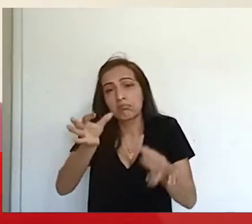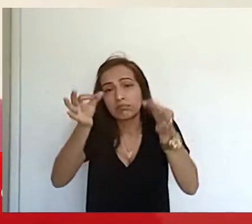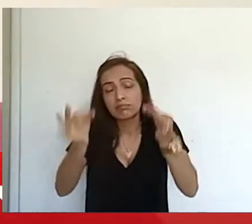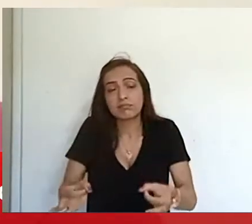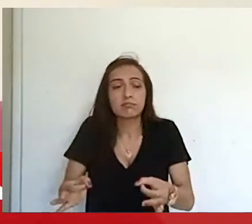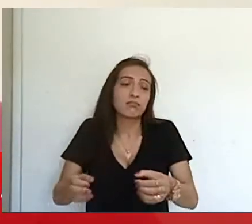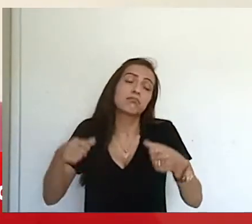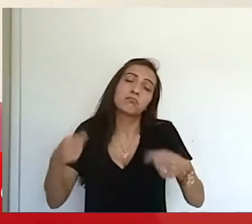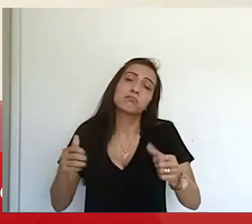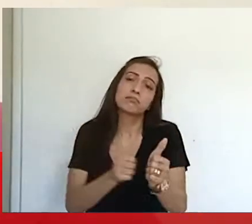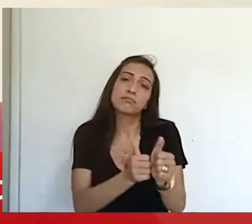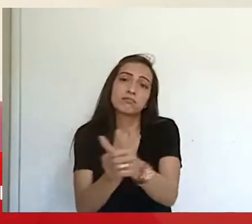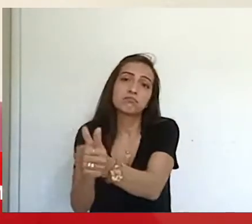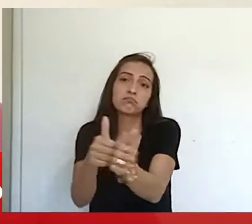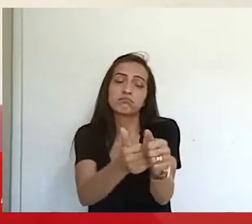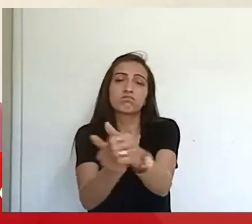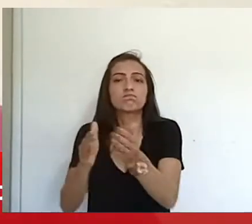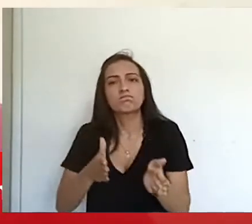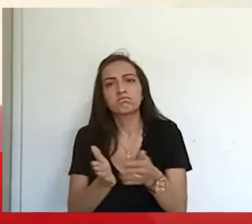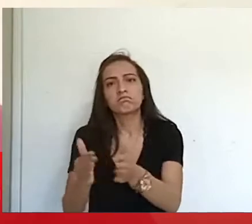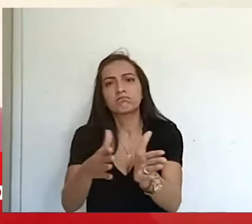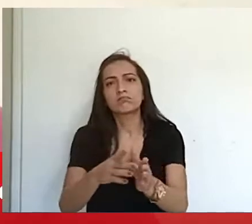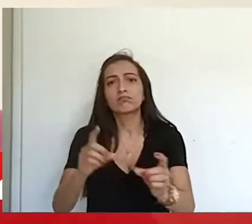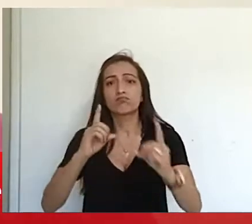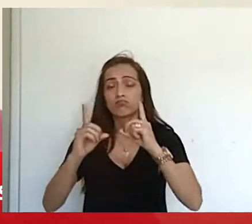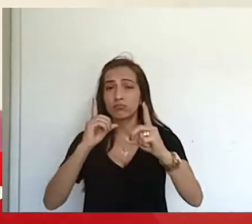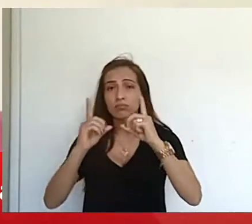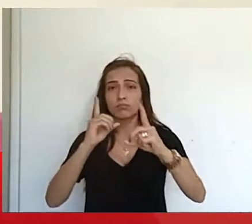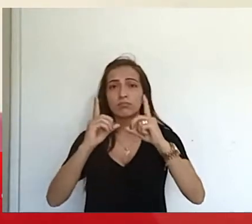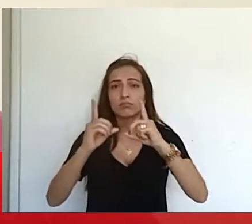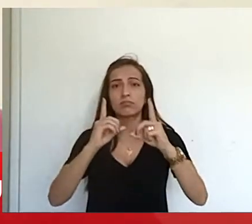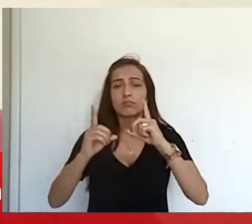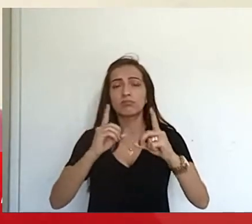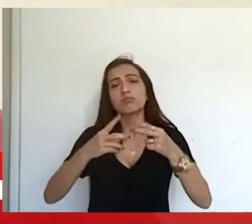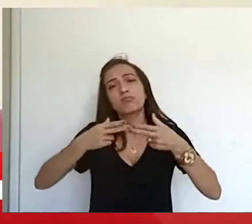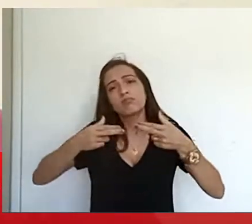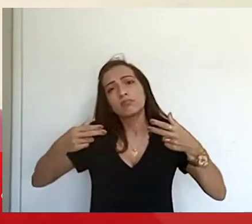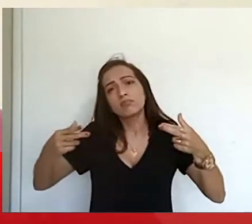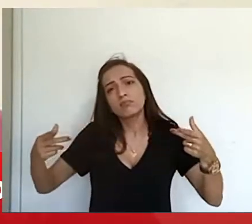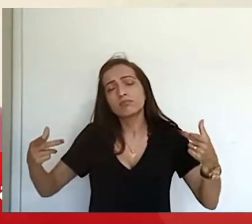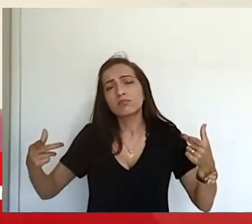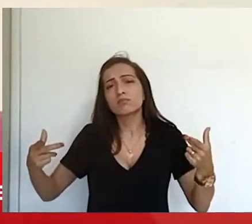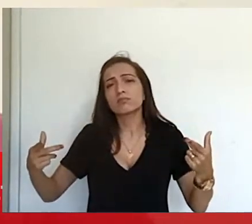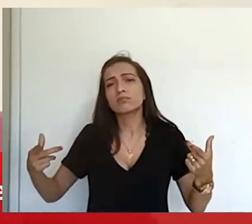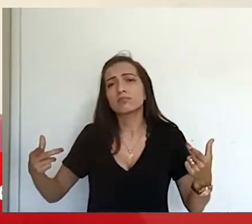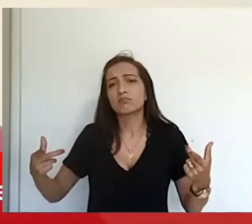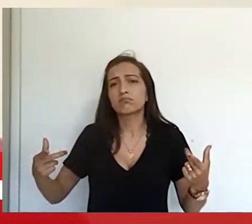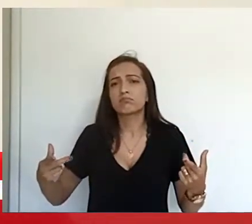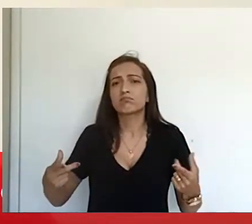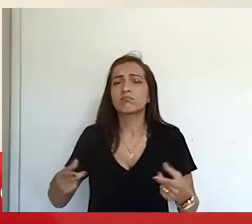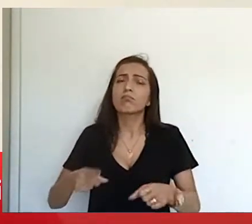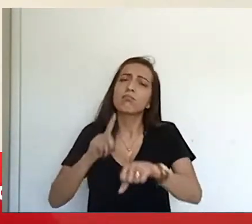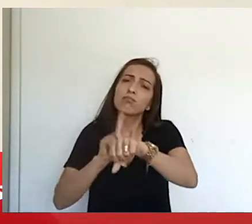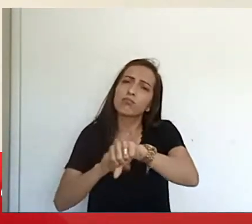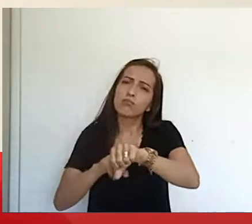caminho do diálogo, que as coisas no seu devido tempo, não agora.